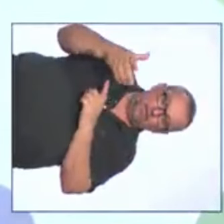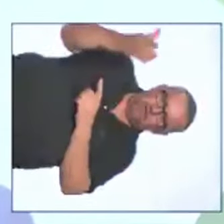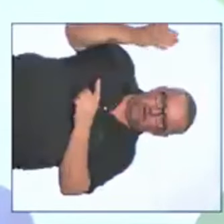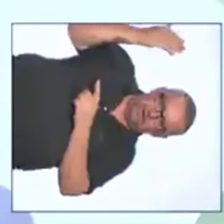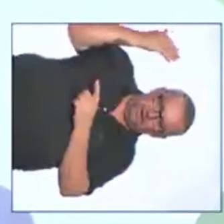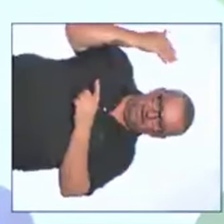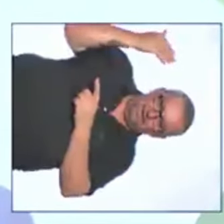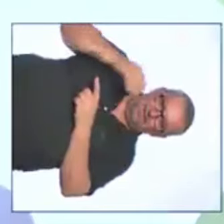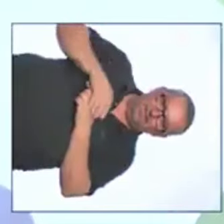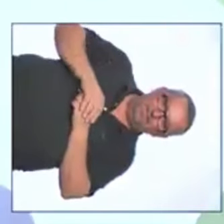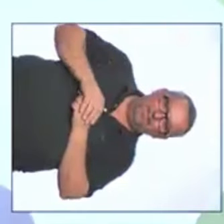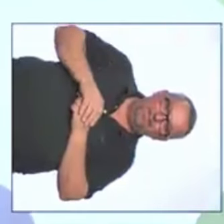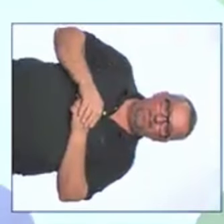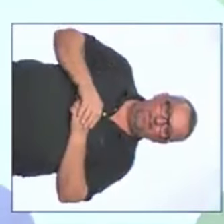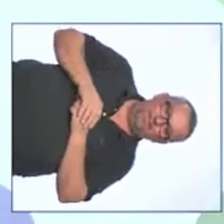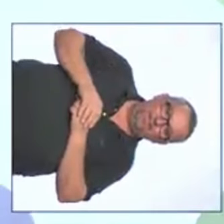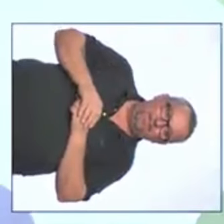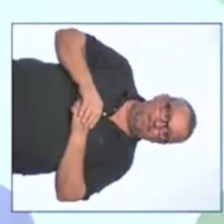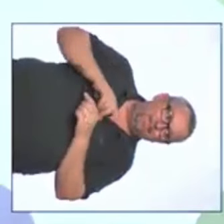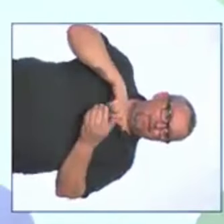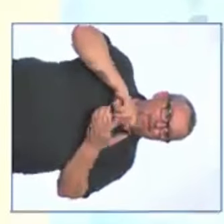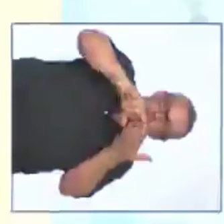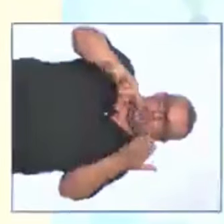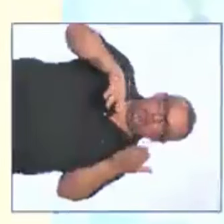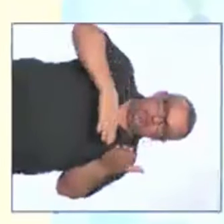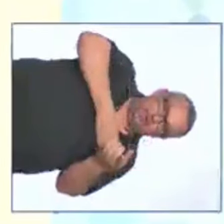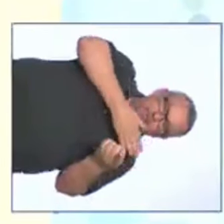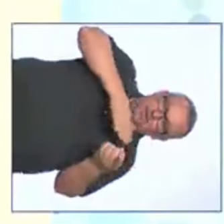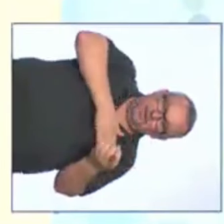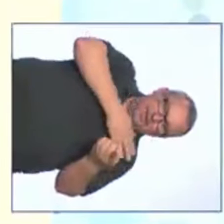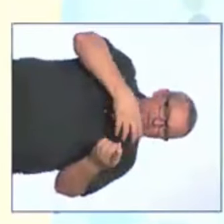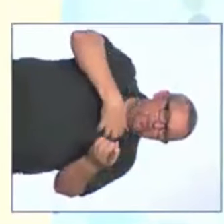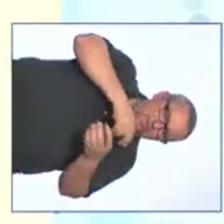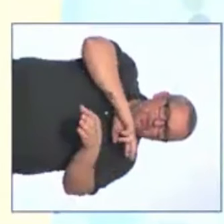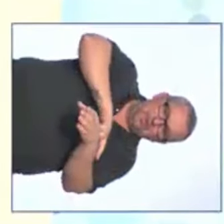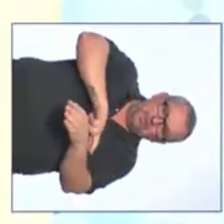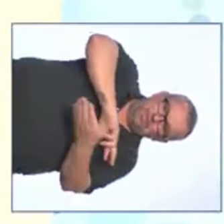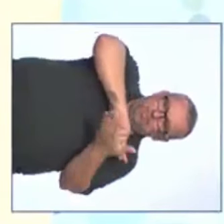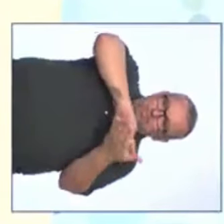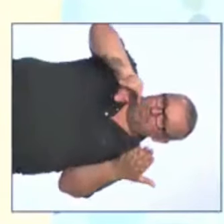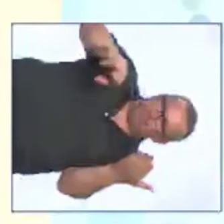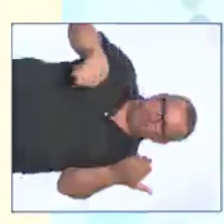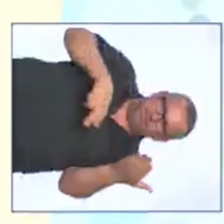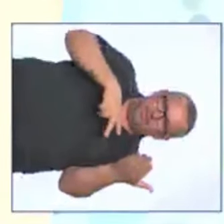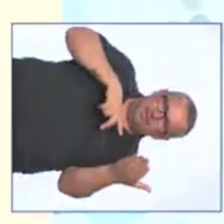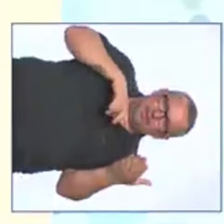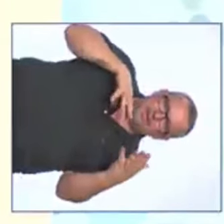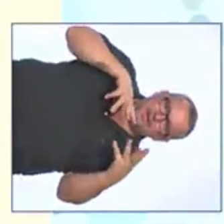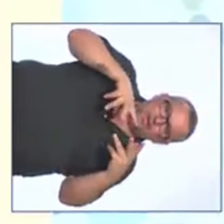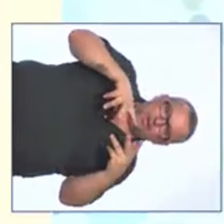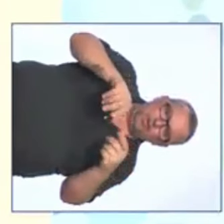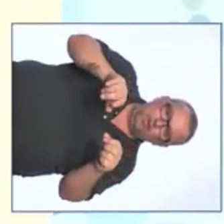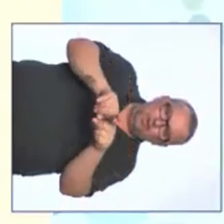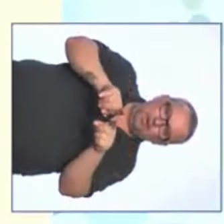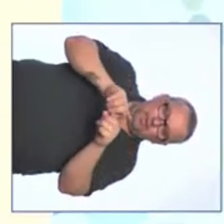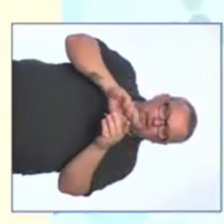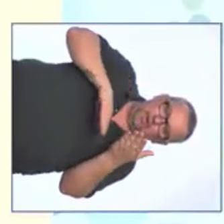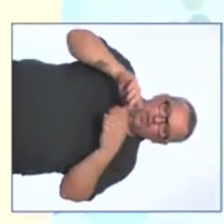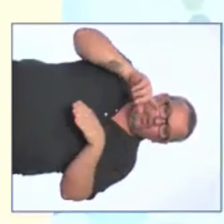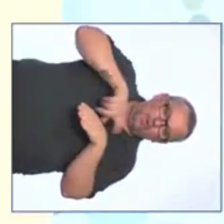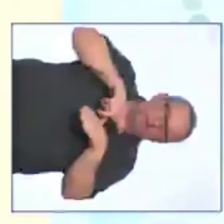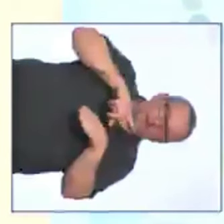esses tipos de transtorno várias questões né preconceito estereótipo né tem tudo ao nosso redor está o tempo inteiro